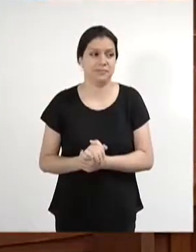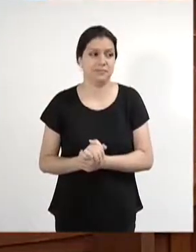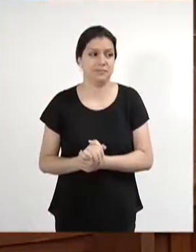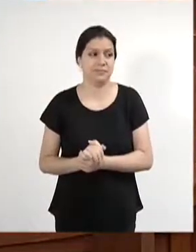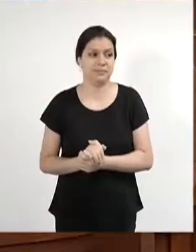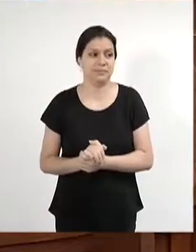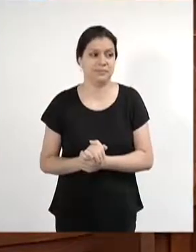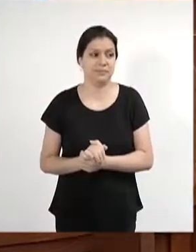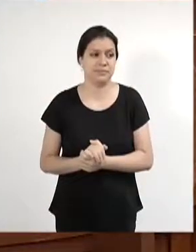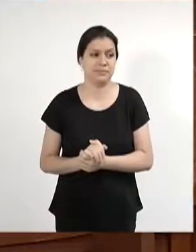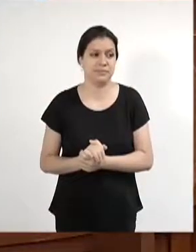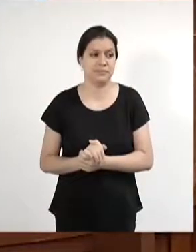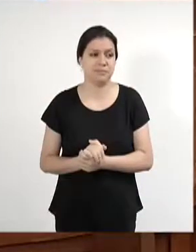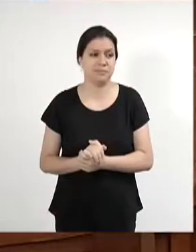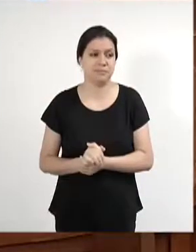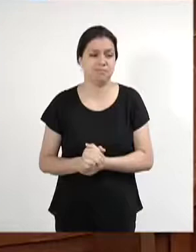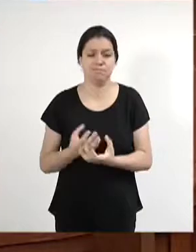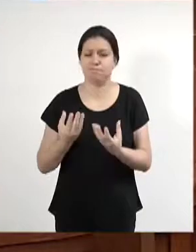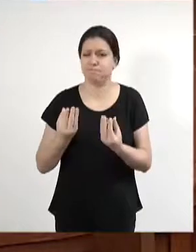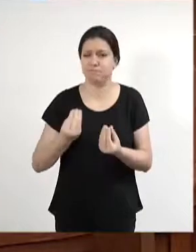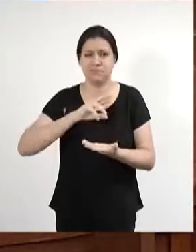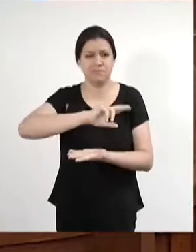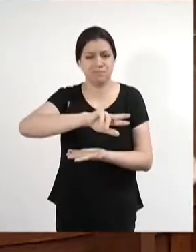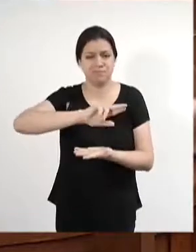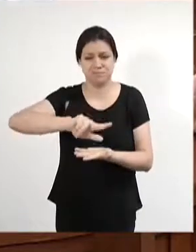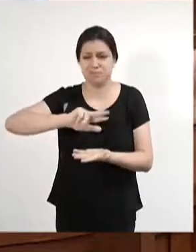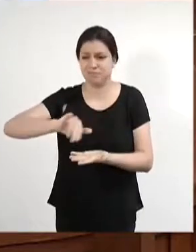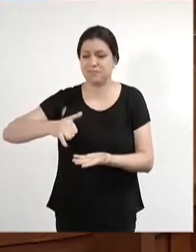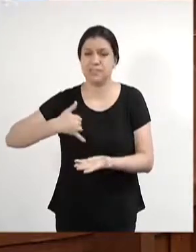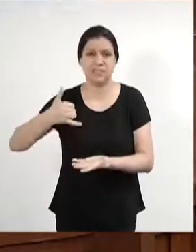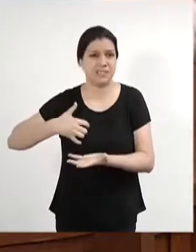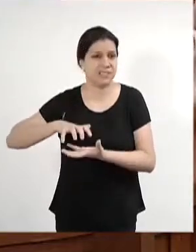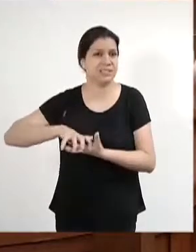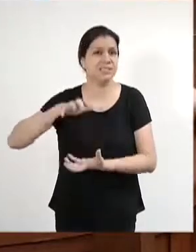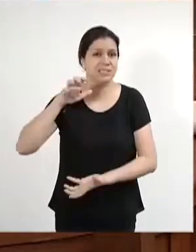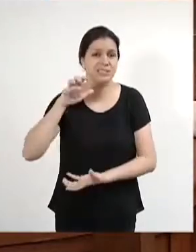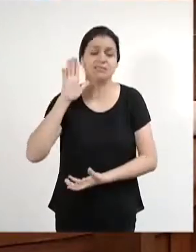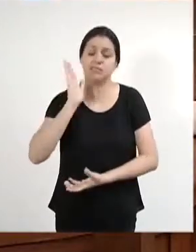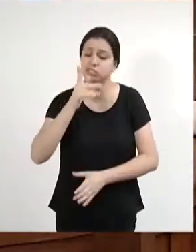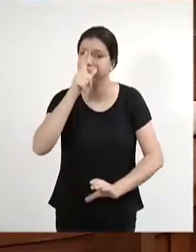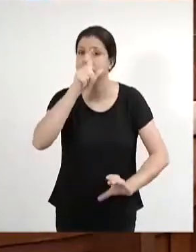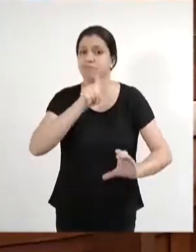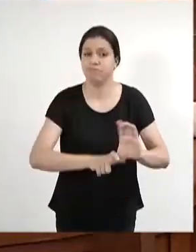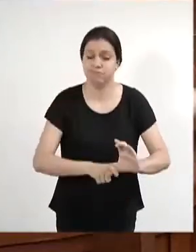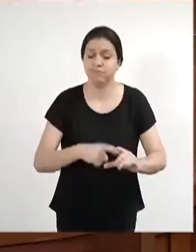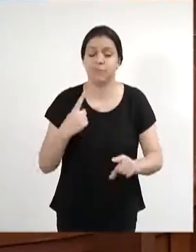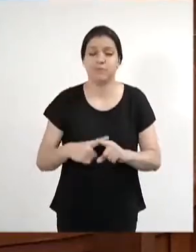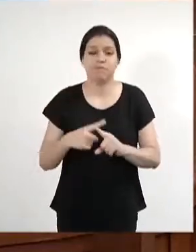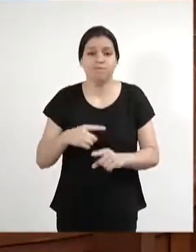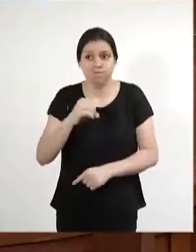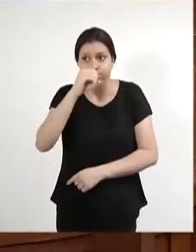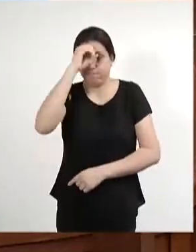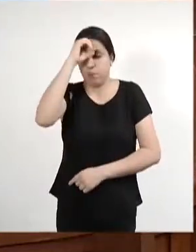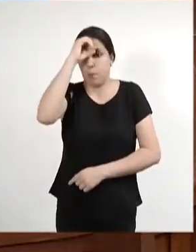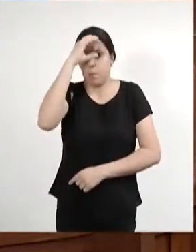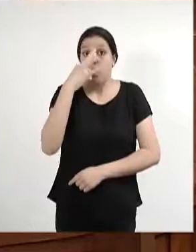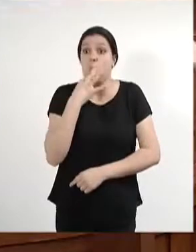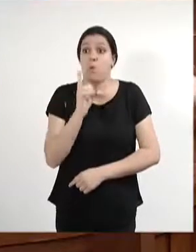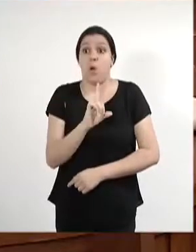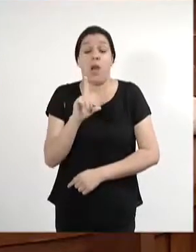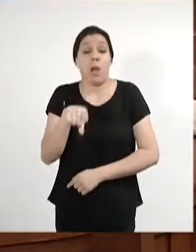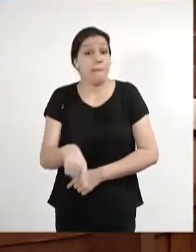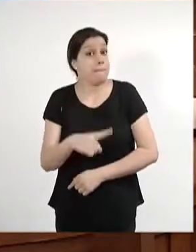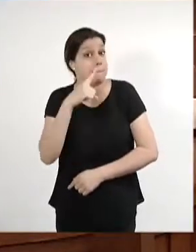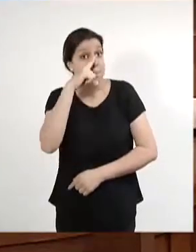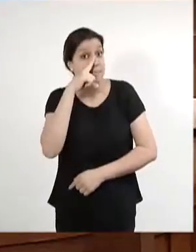de idosos que estão endividados por desconhecerem o perigo